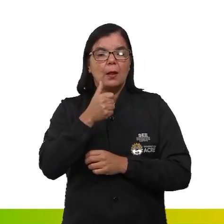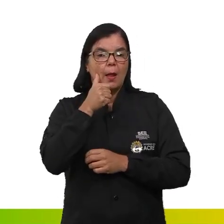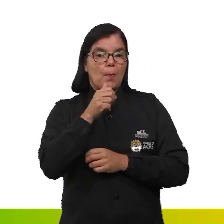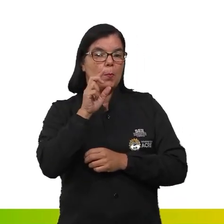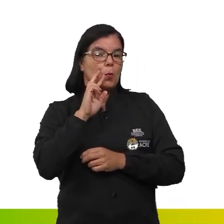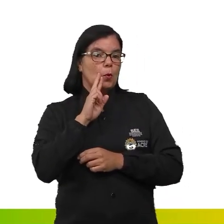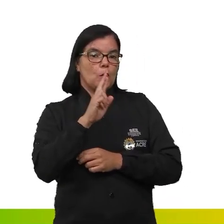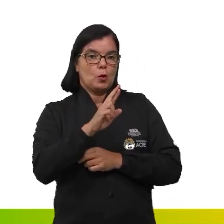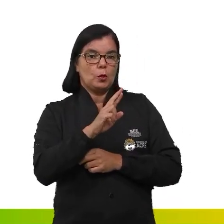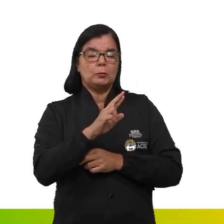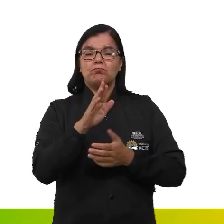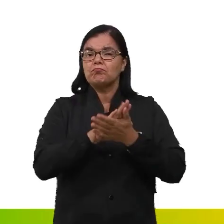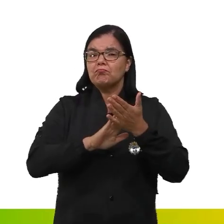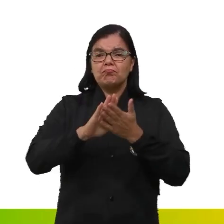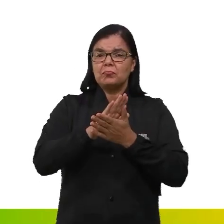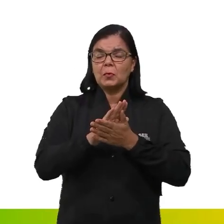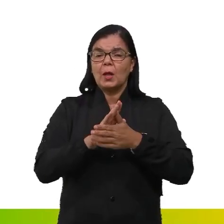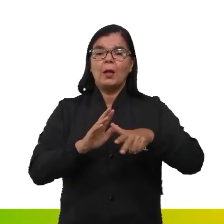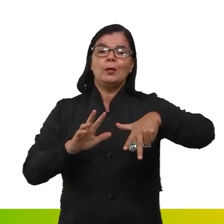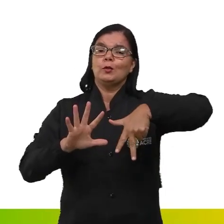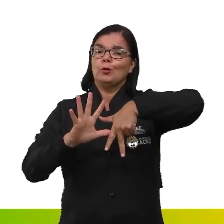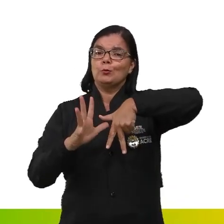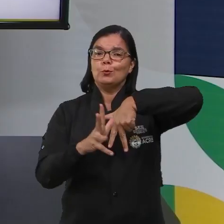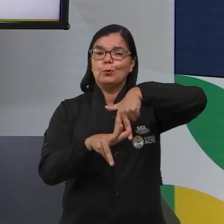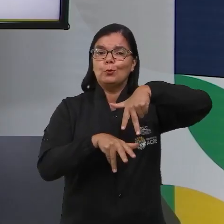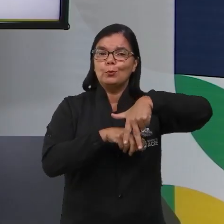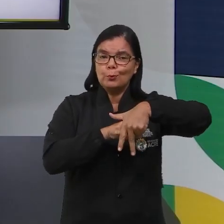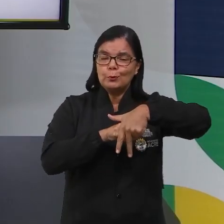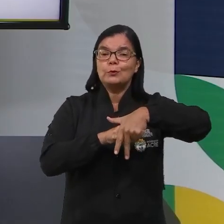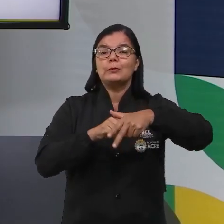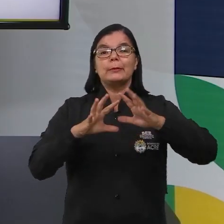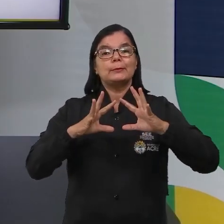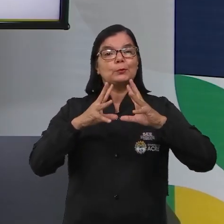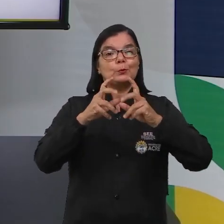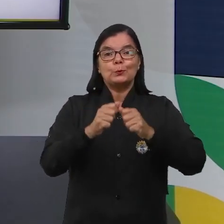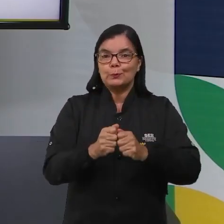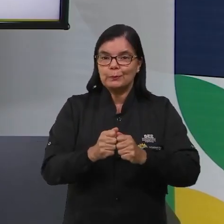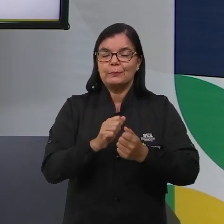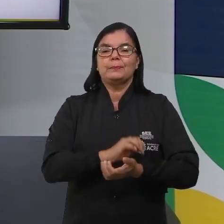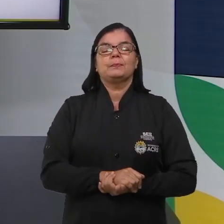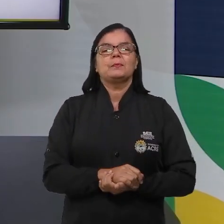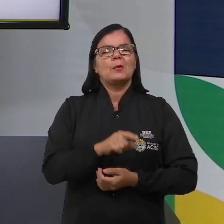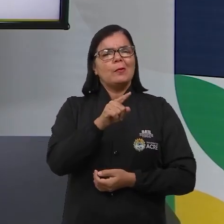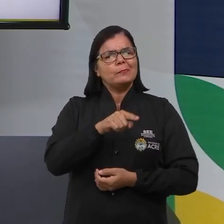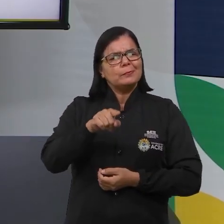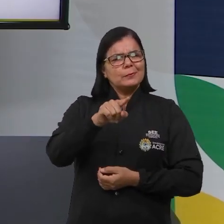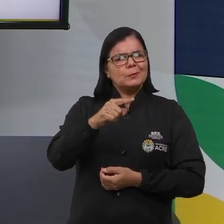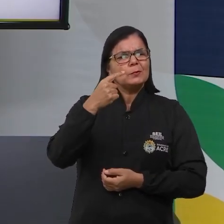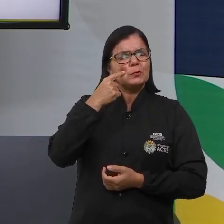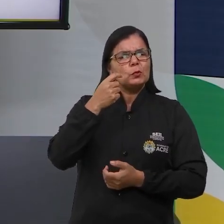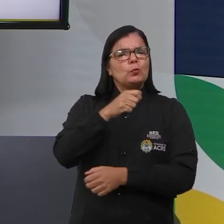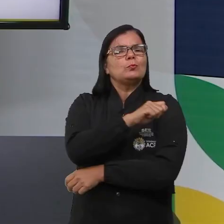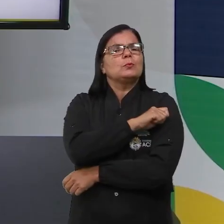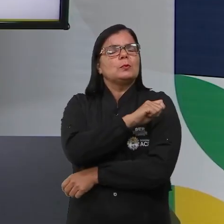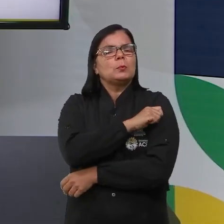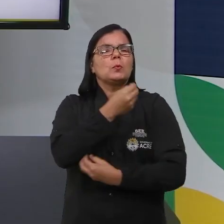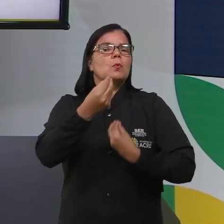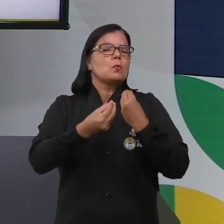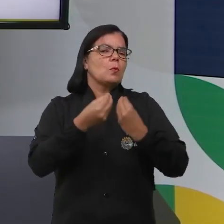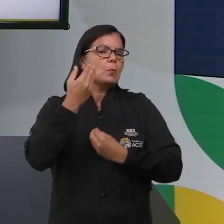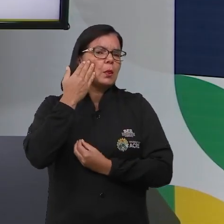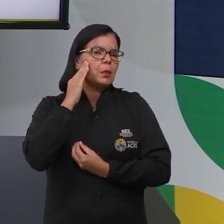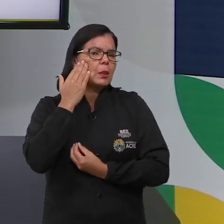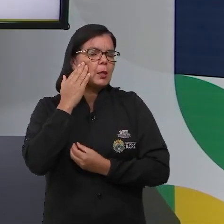Os corruptos levaram tudo. Agora, imagina só, você, como estudante, como interpretaria